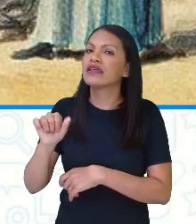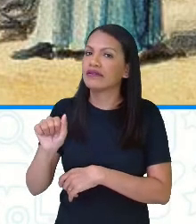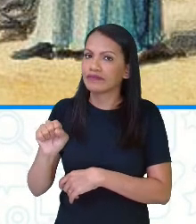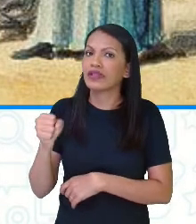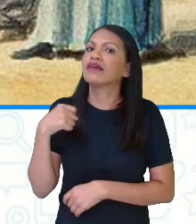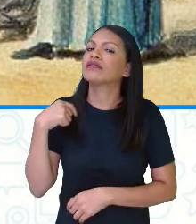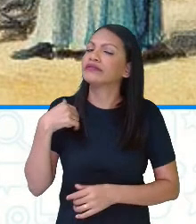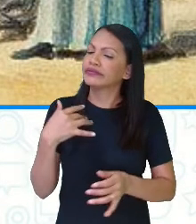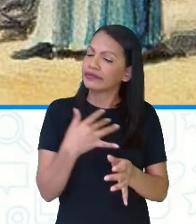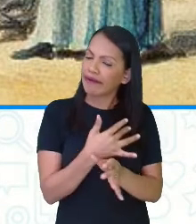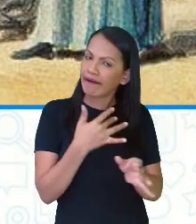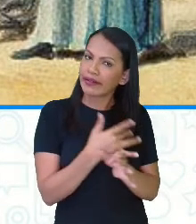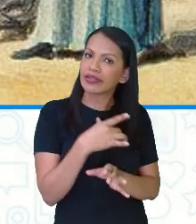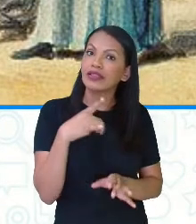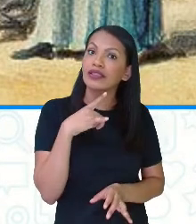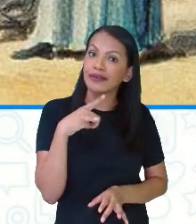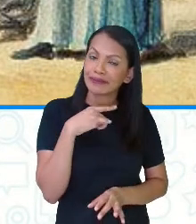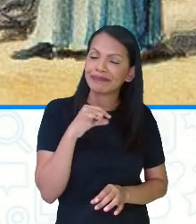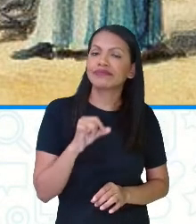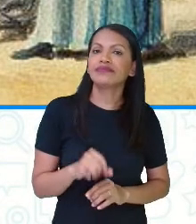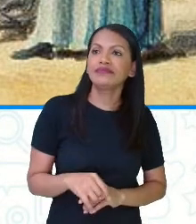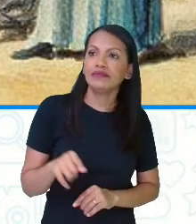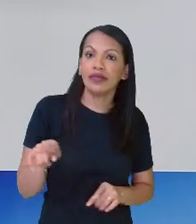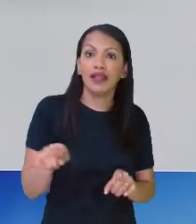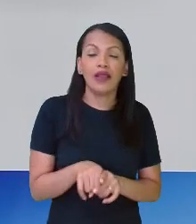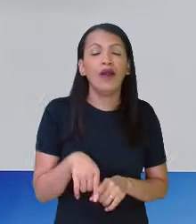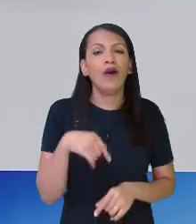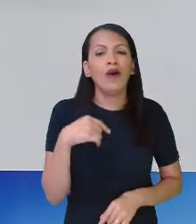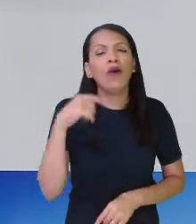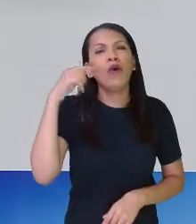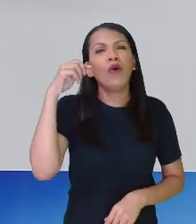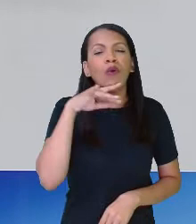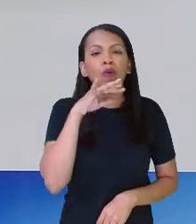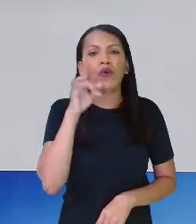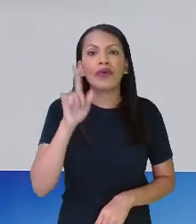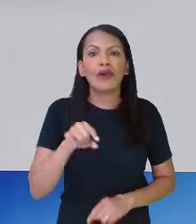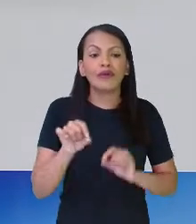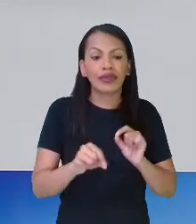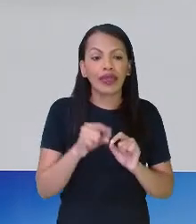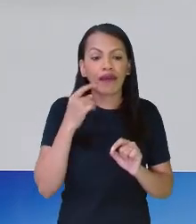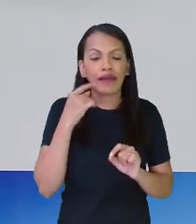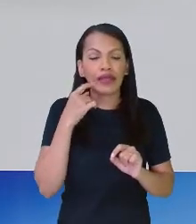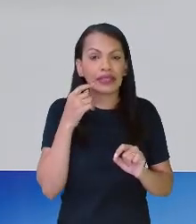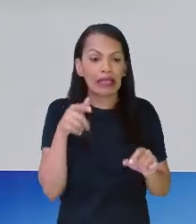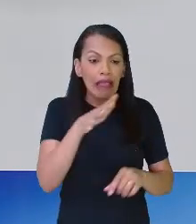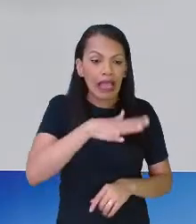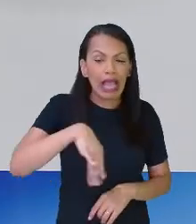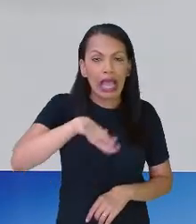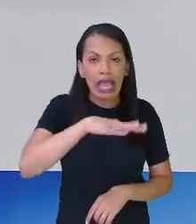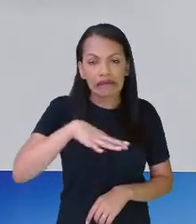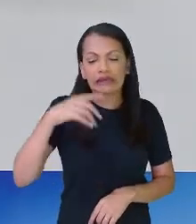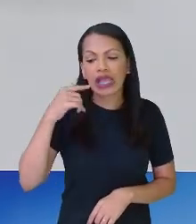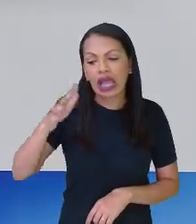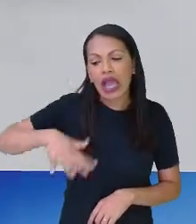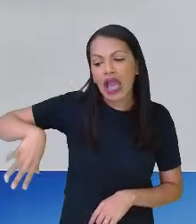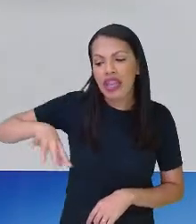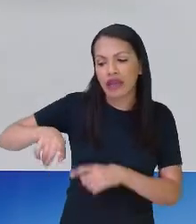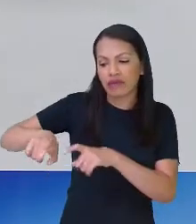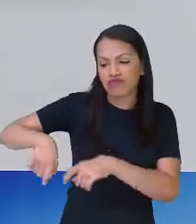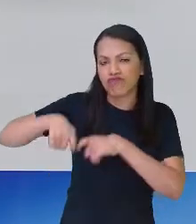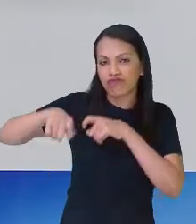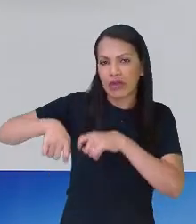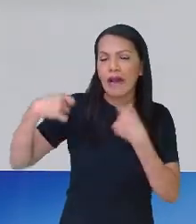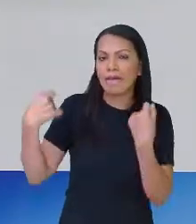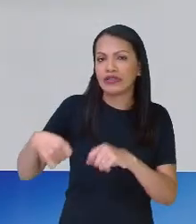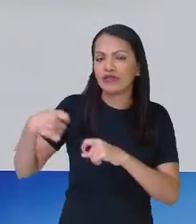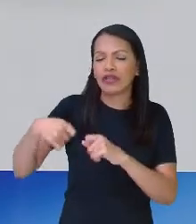escravizadas. Mas a demanda maior eram nas fazendas e nas propriedades rurais, que eles precisavam de uma grande mão de